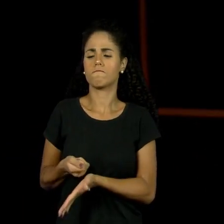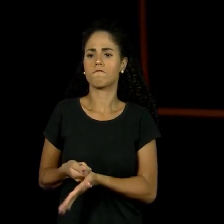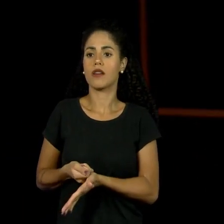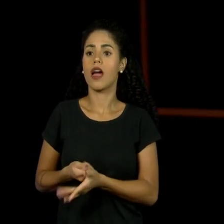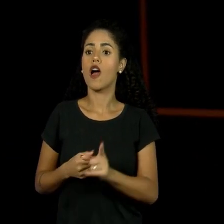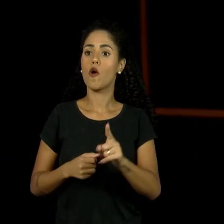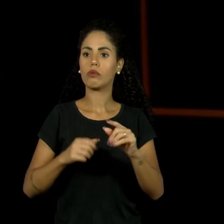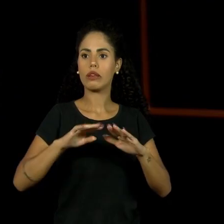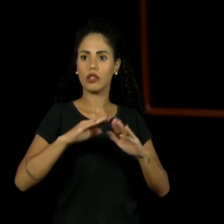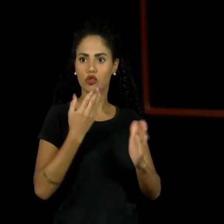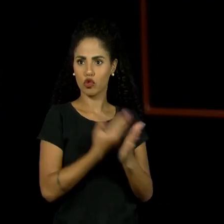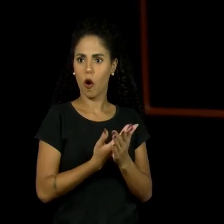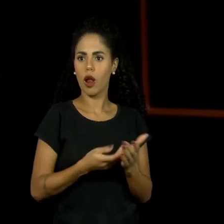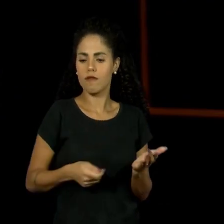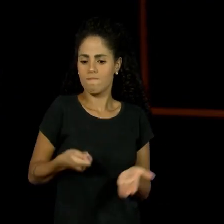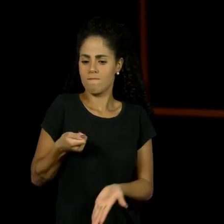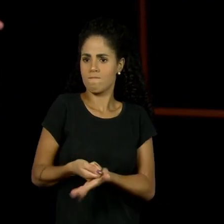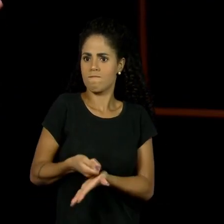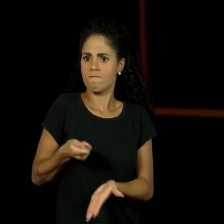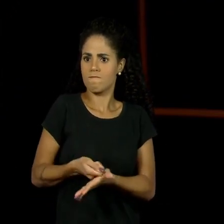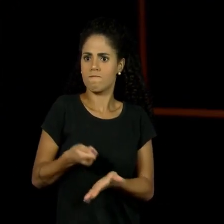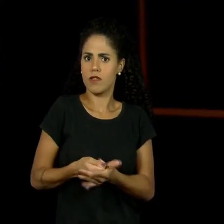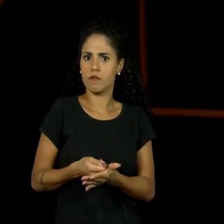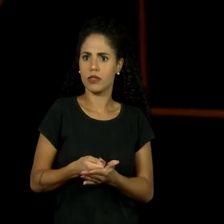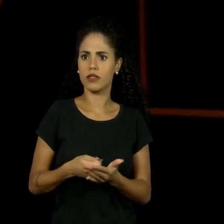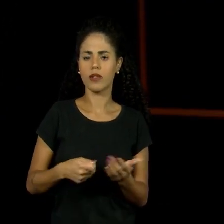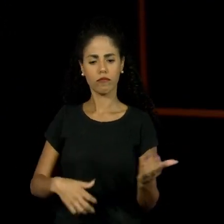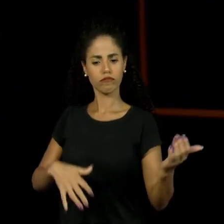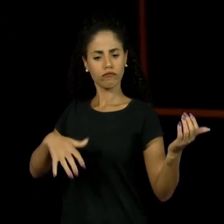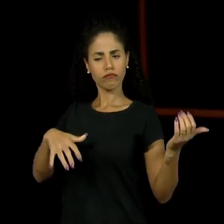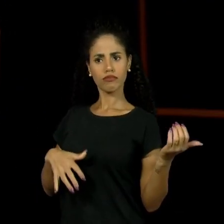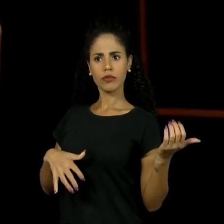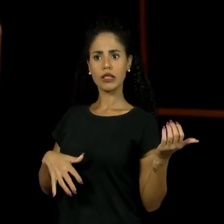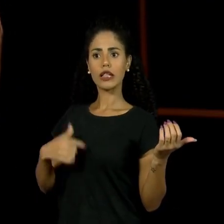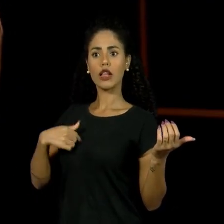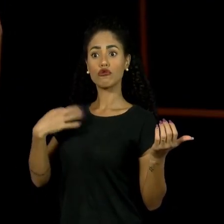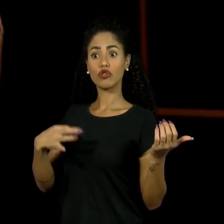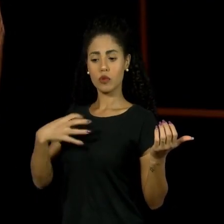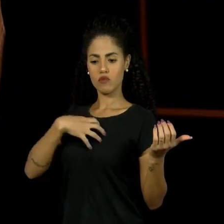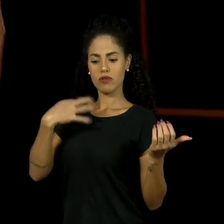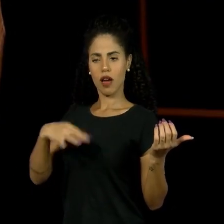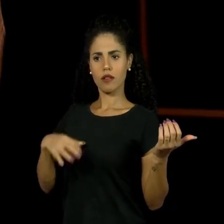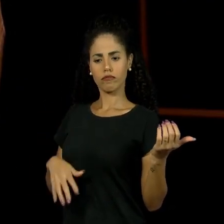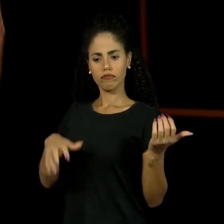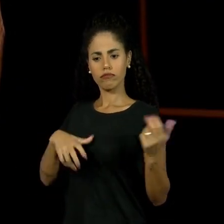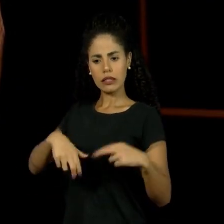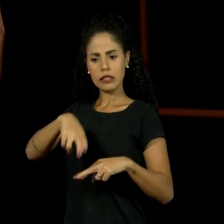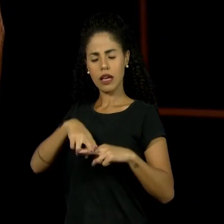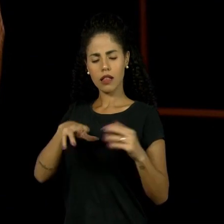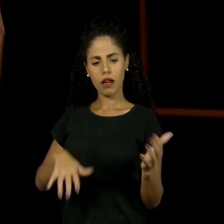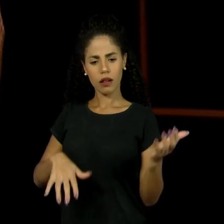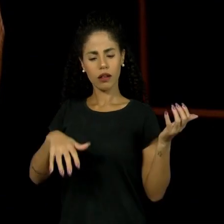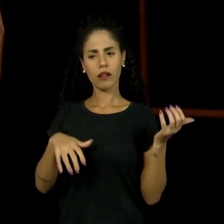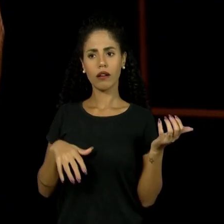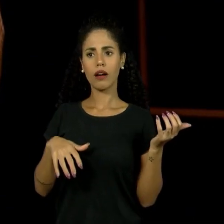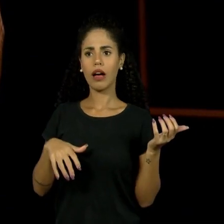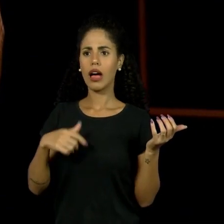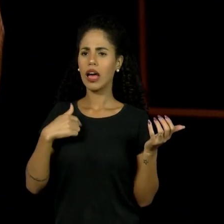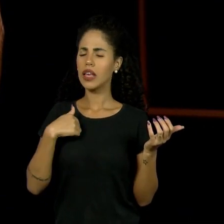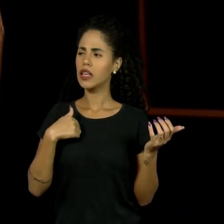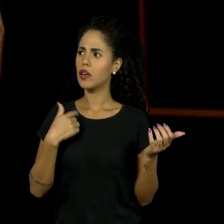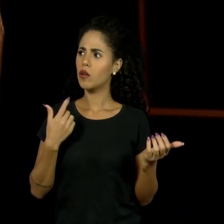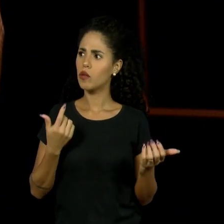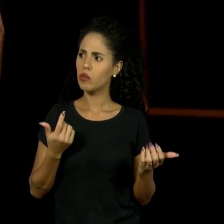escola clássica, assim, o violão na perna esquerda, né, aquela coisa assim. E eu, aos poucos, fui